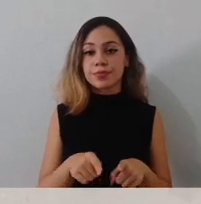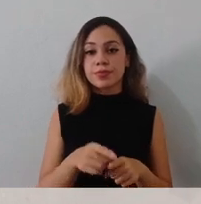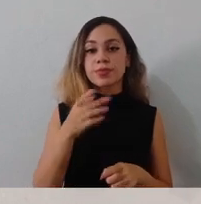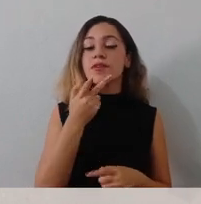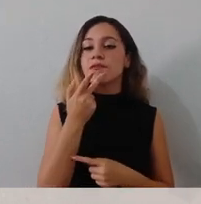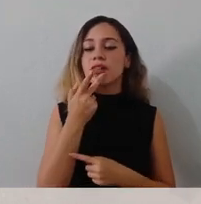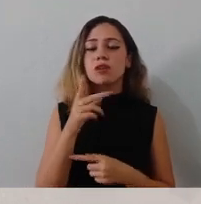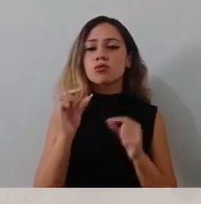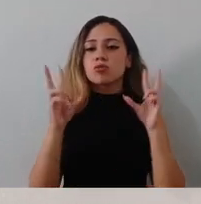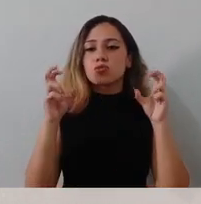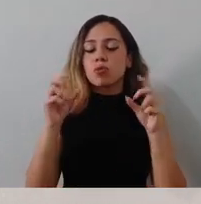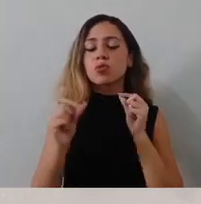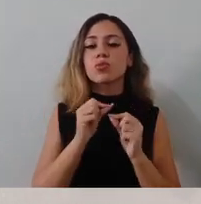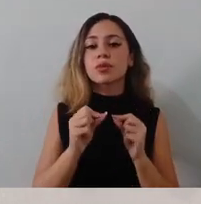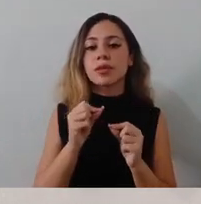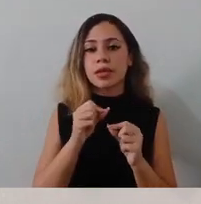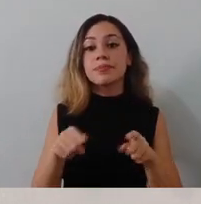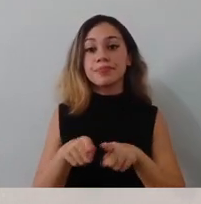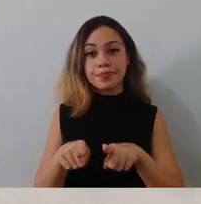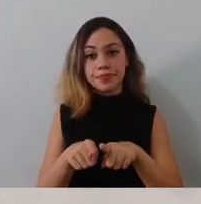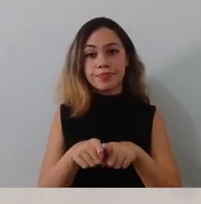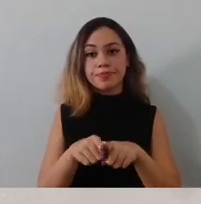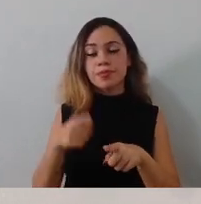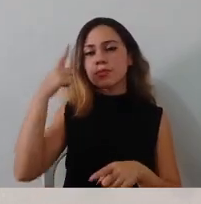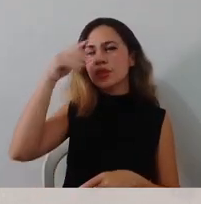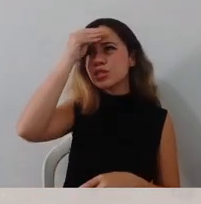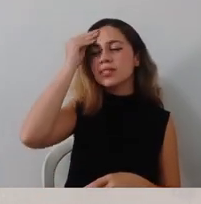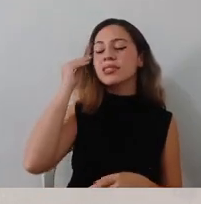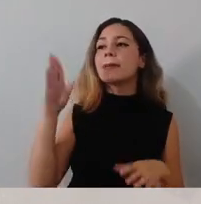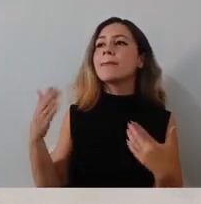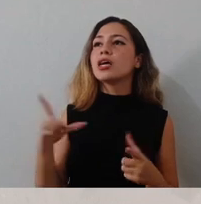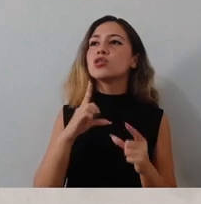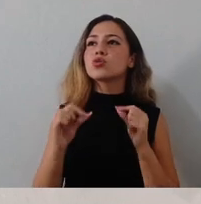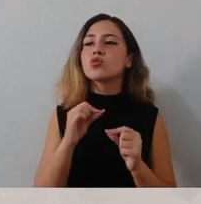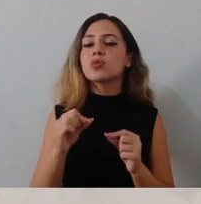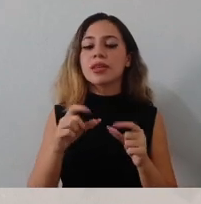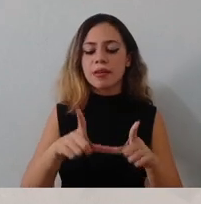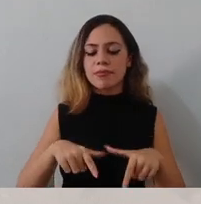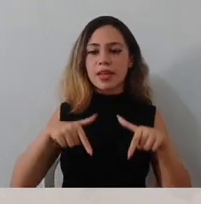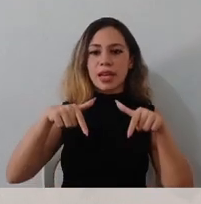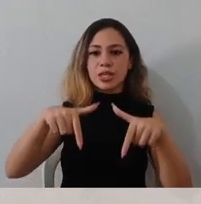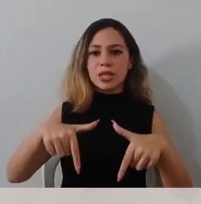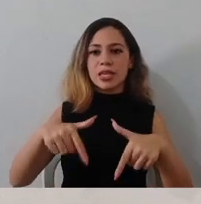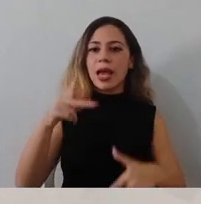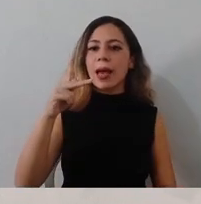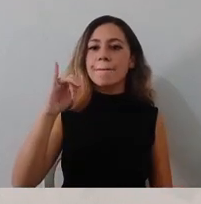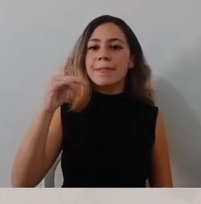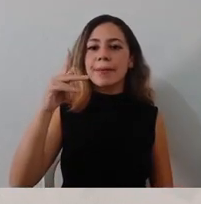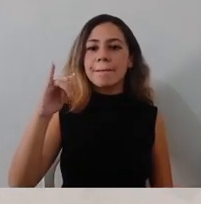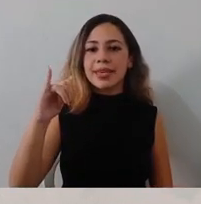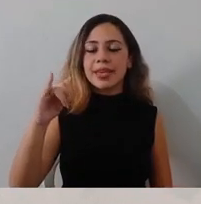falando de questões de direitos e tal, acho que está envolvido, pelo que você, eu não me lembro bem o que era, mas era da cartilha FIFO e